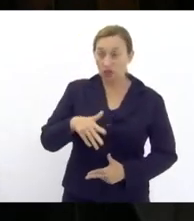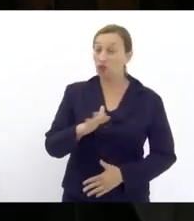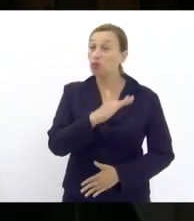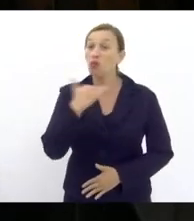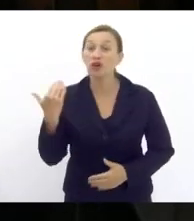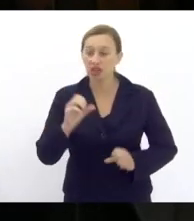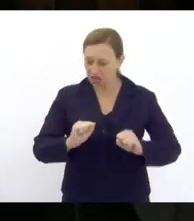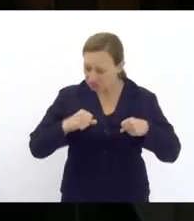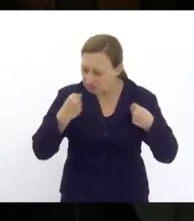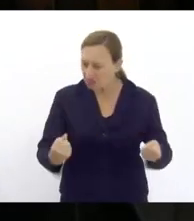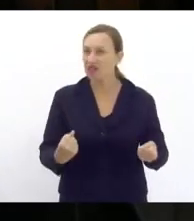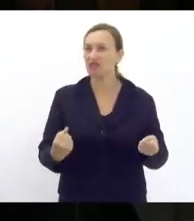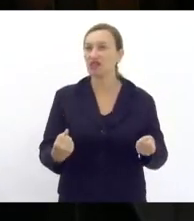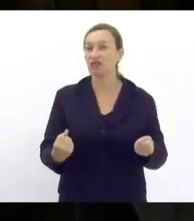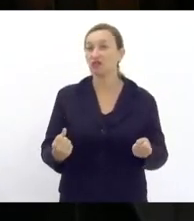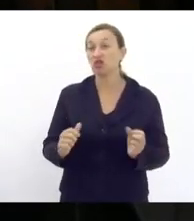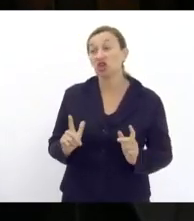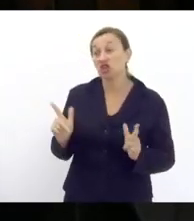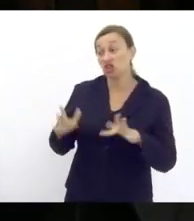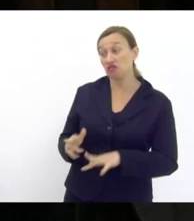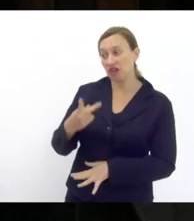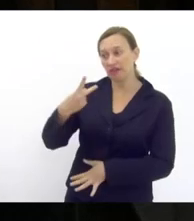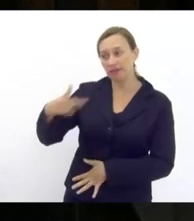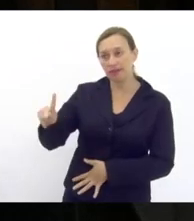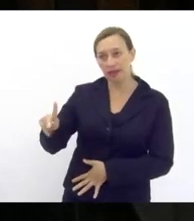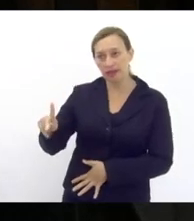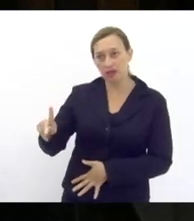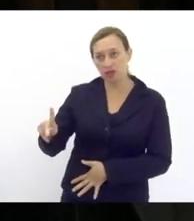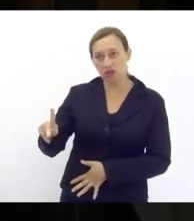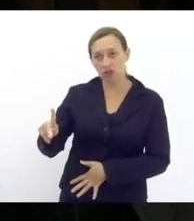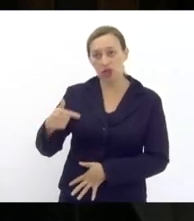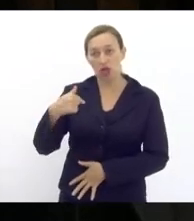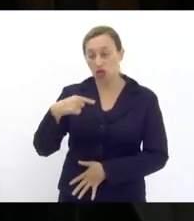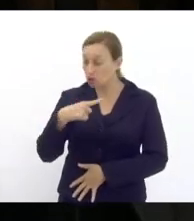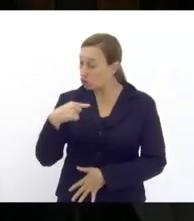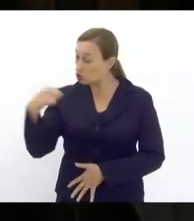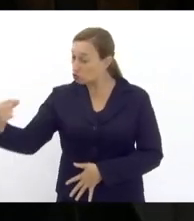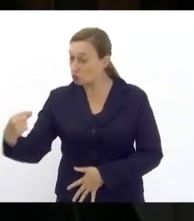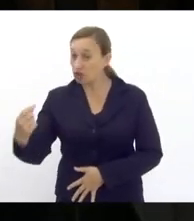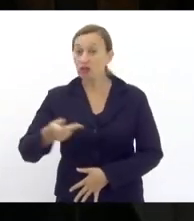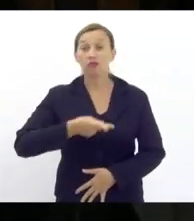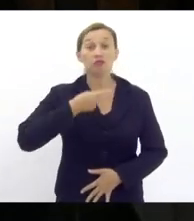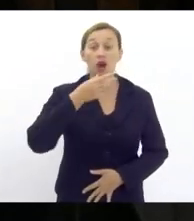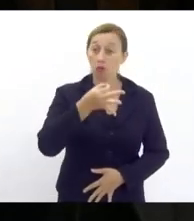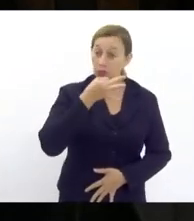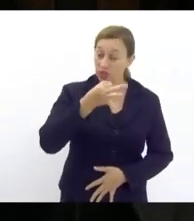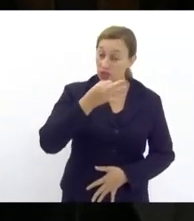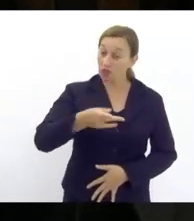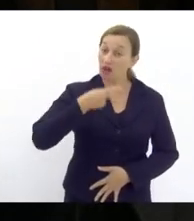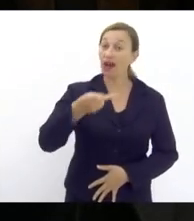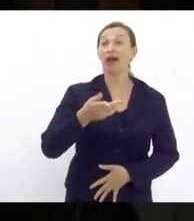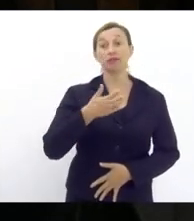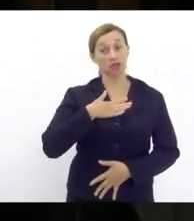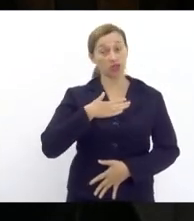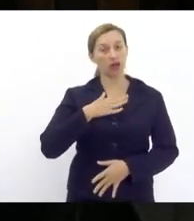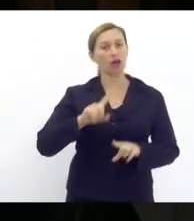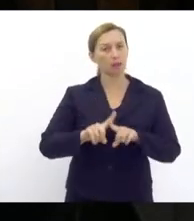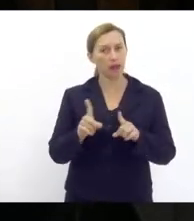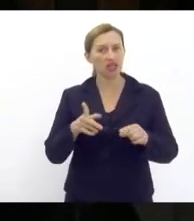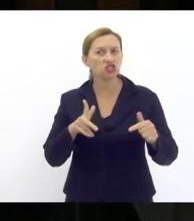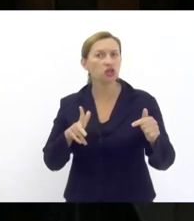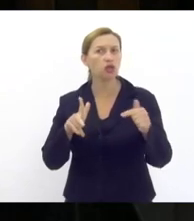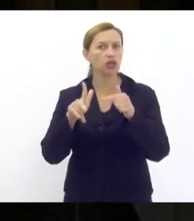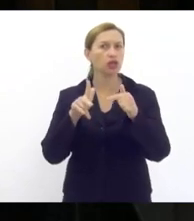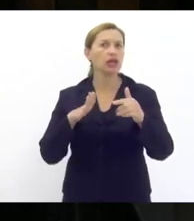defendendo, diferente do que eles fazem. Um parlamentar foi eleito para expressar suas opiniões. Agora, há um limite para